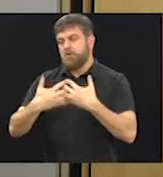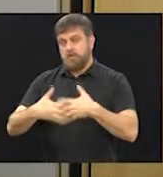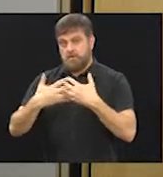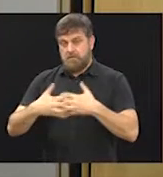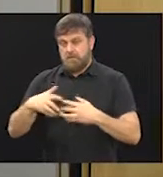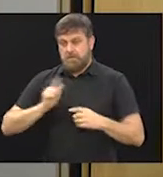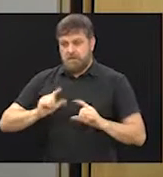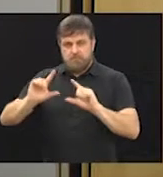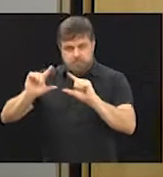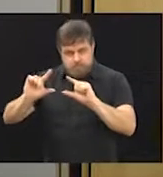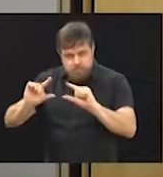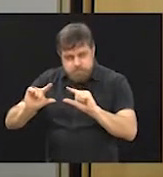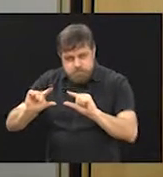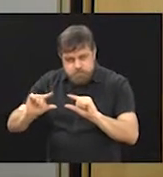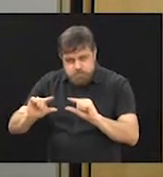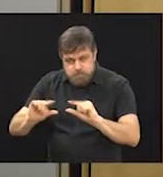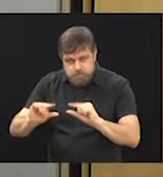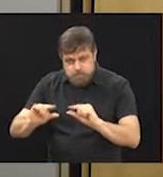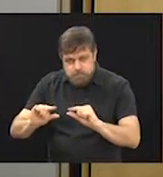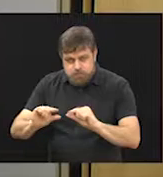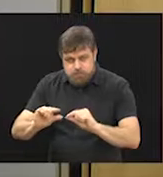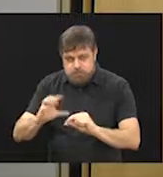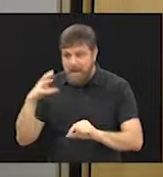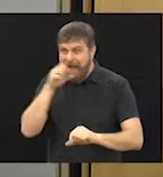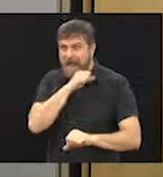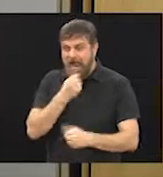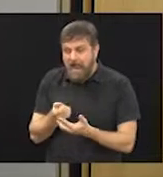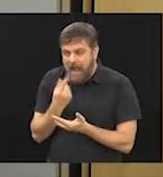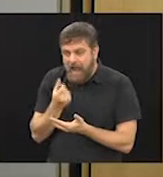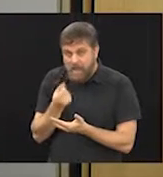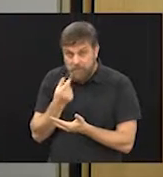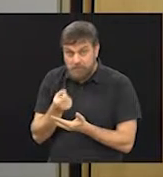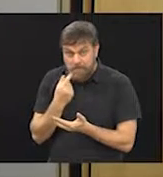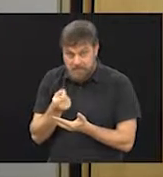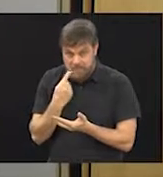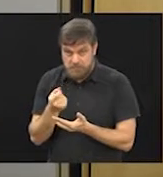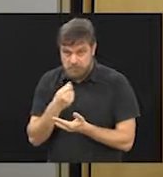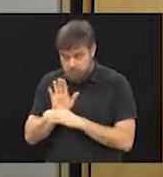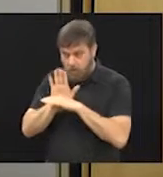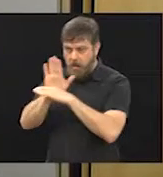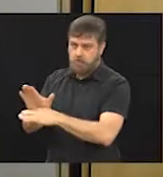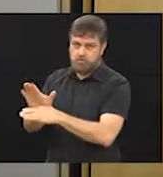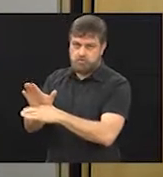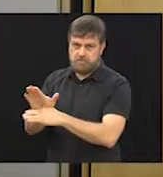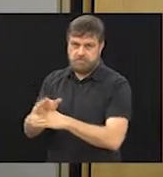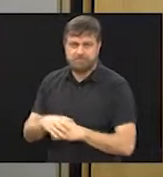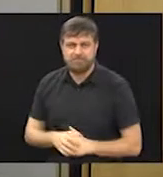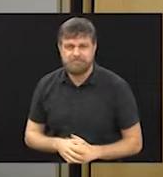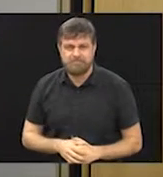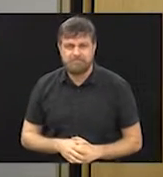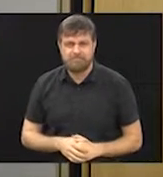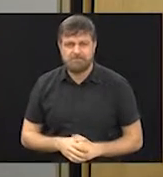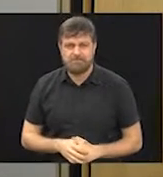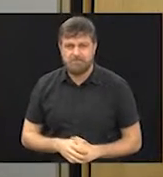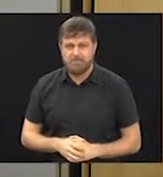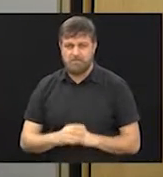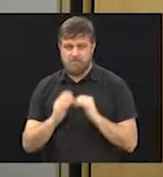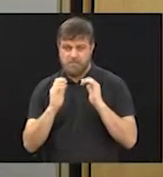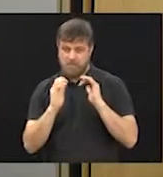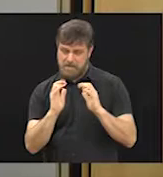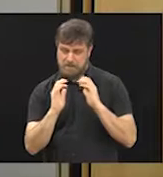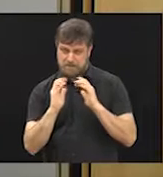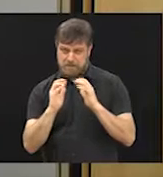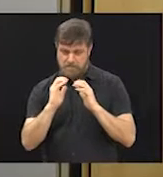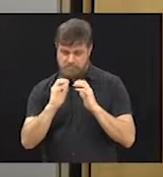ser uma menor lesão cerebral. E o acidente vascular